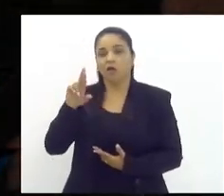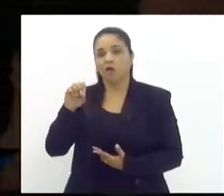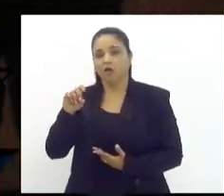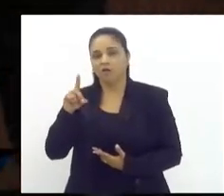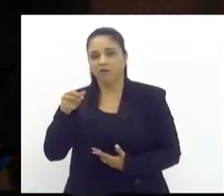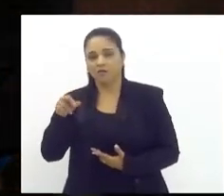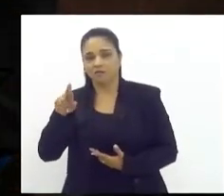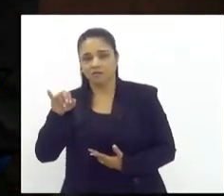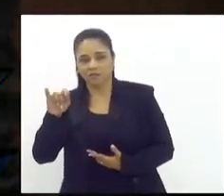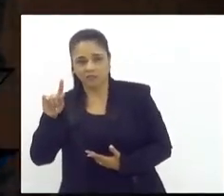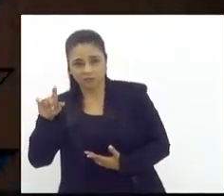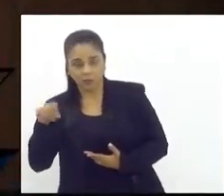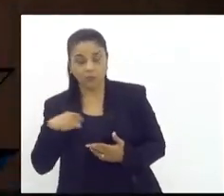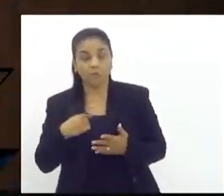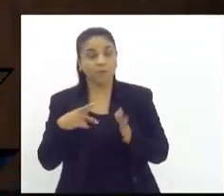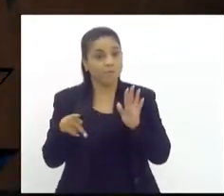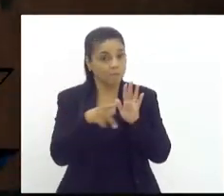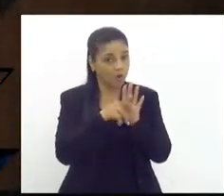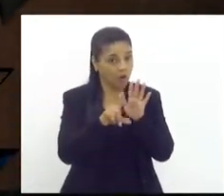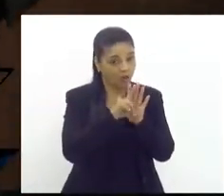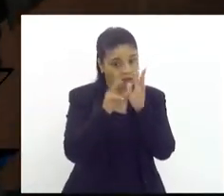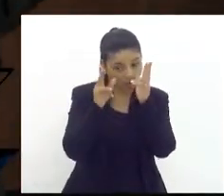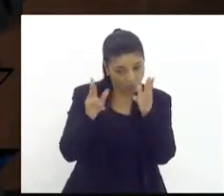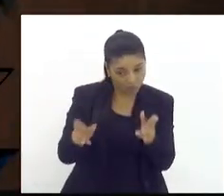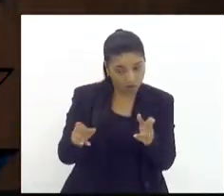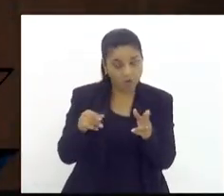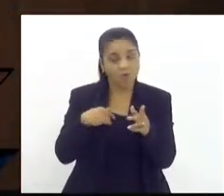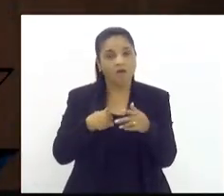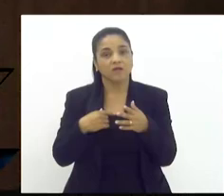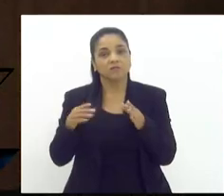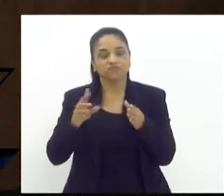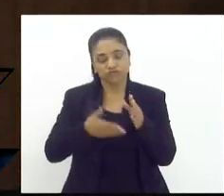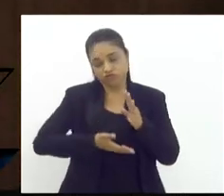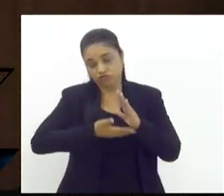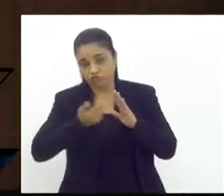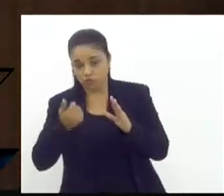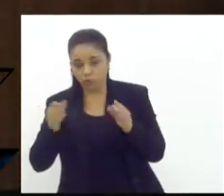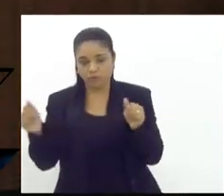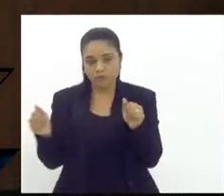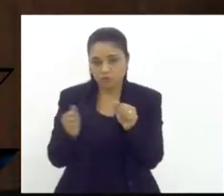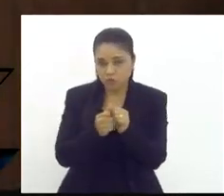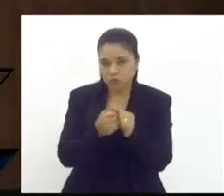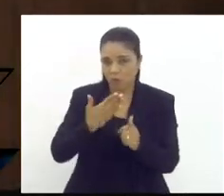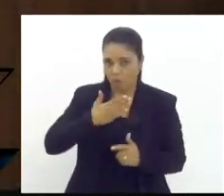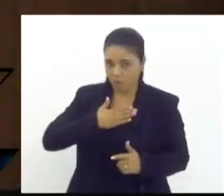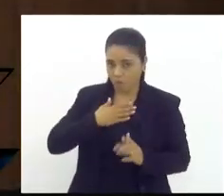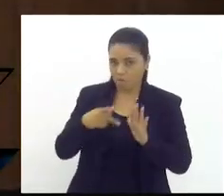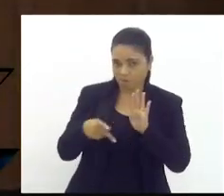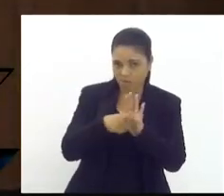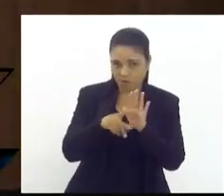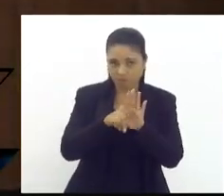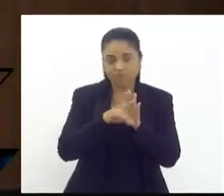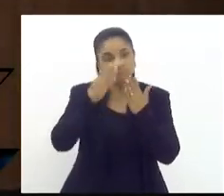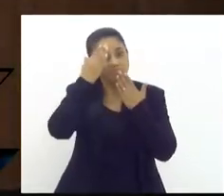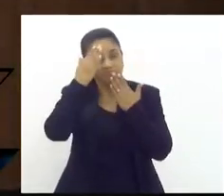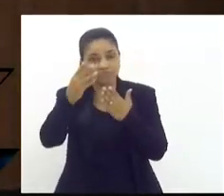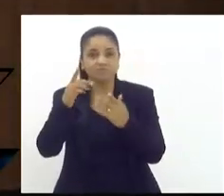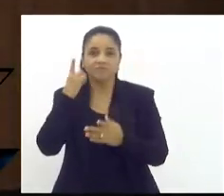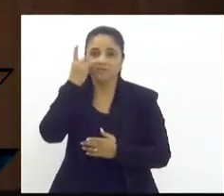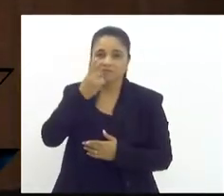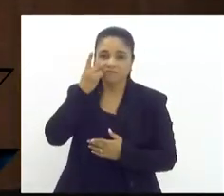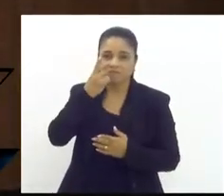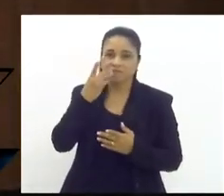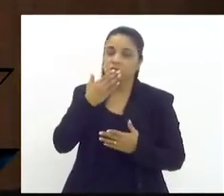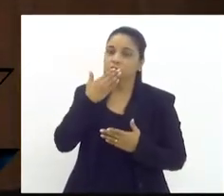um projeto na casa similar e retiraram para se juntar e quero agradecer a todos os deputados também que pediram